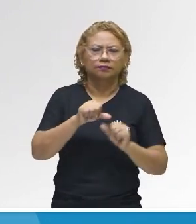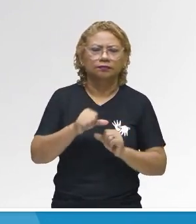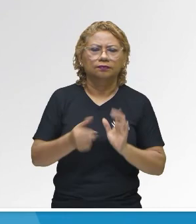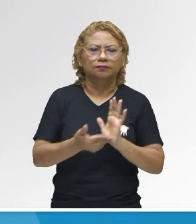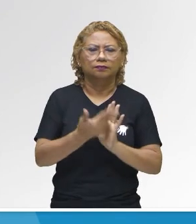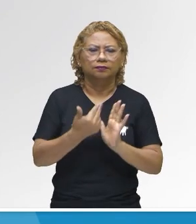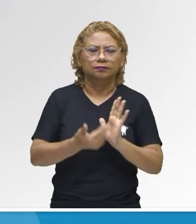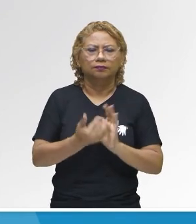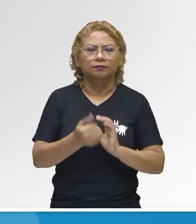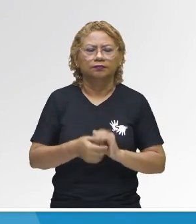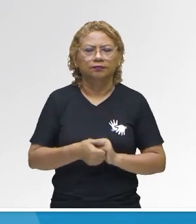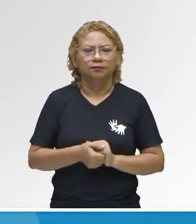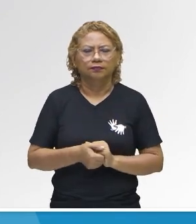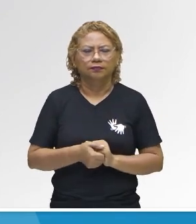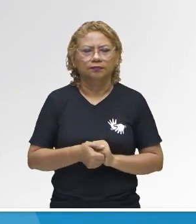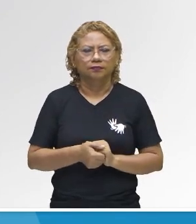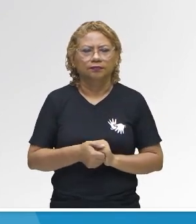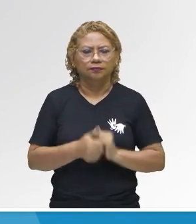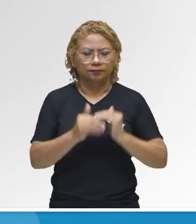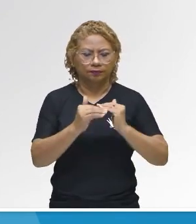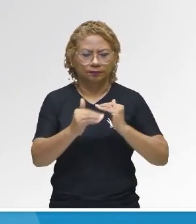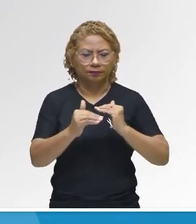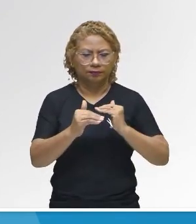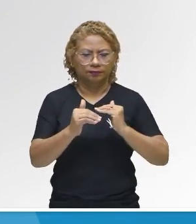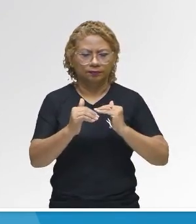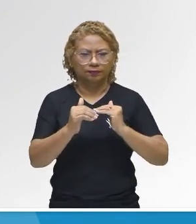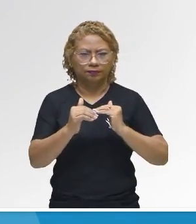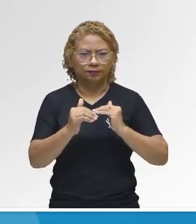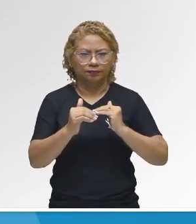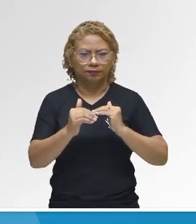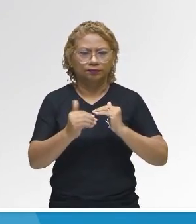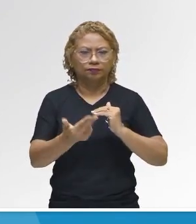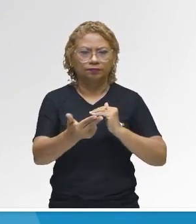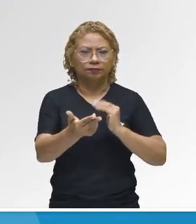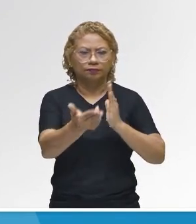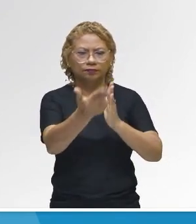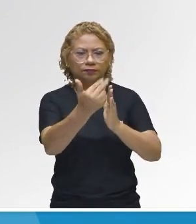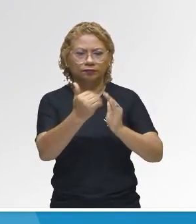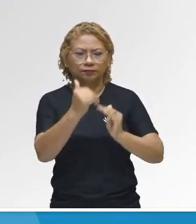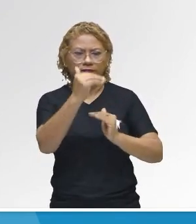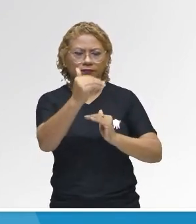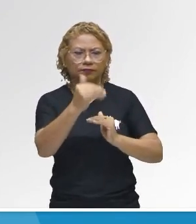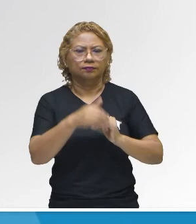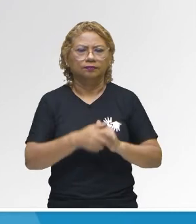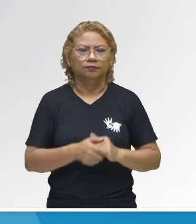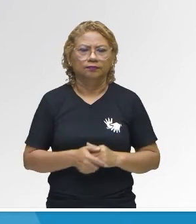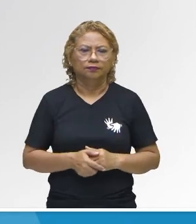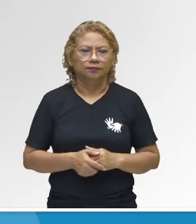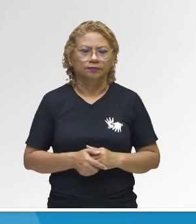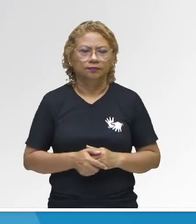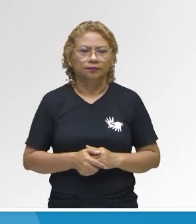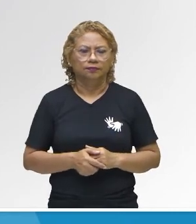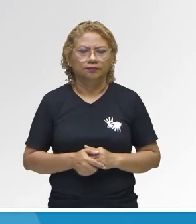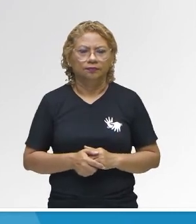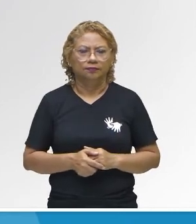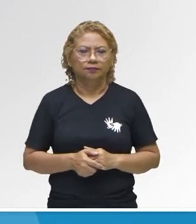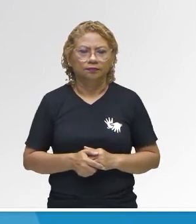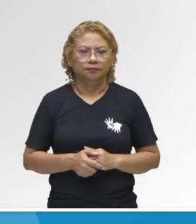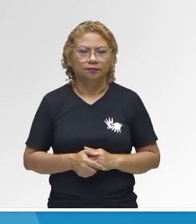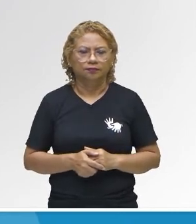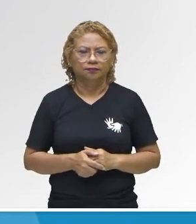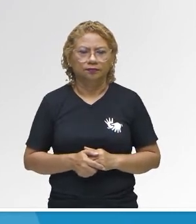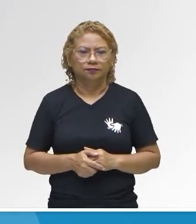gente projeta ele no plano. Vamos projetar a sombra desse triângulo aqui